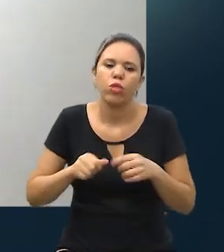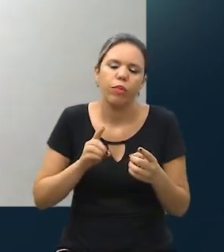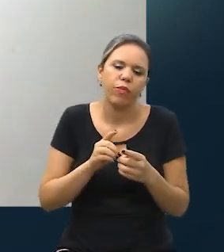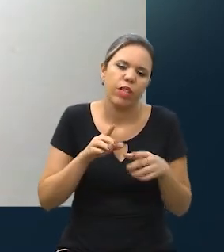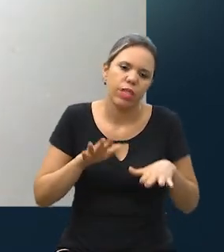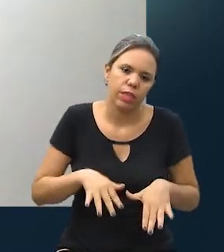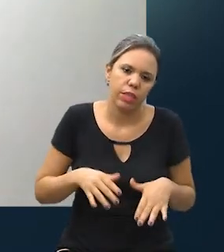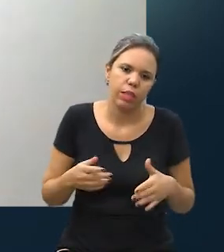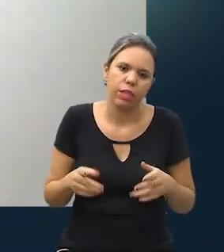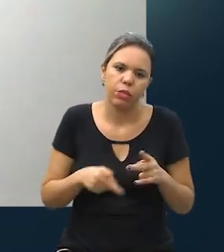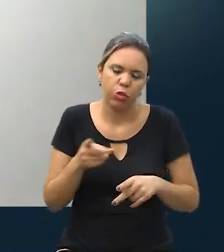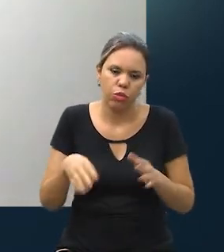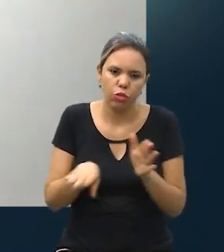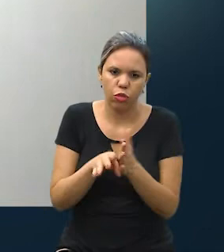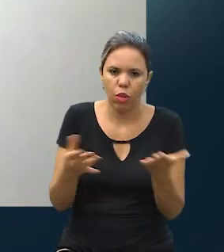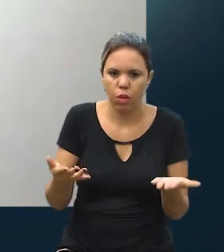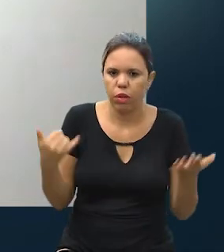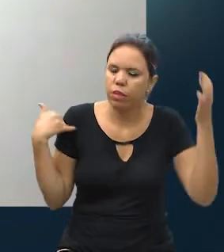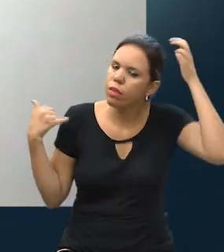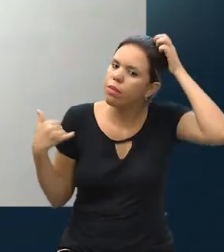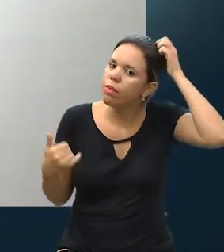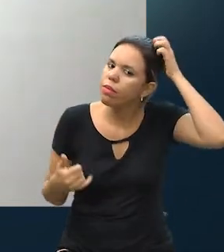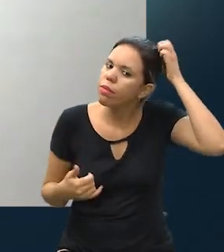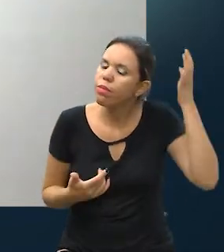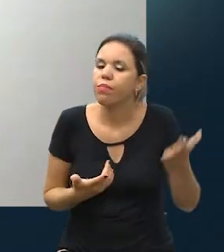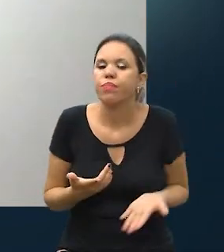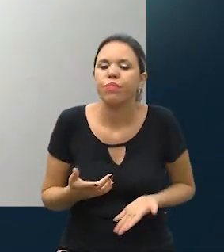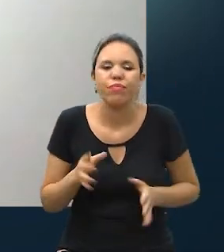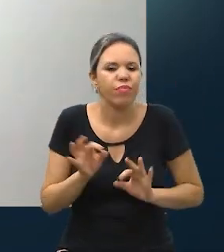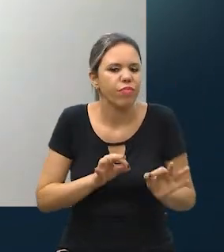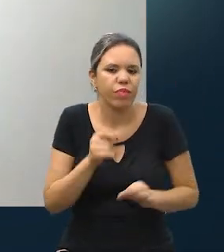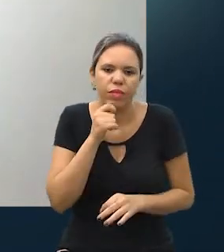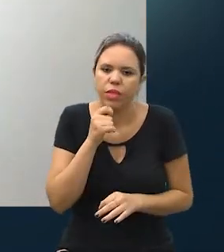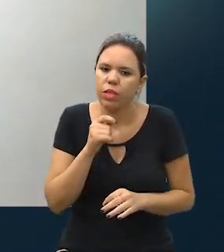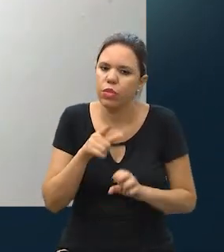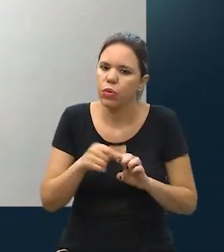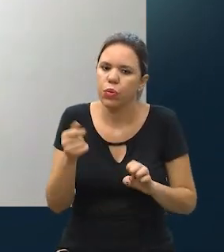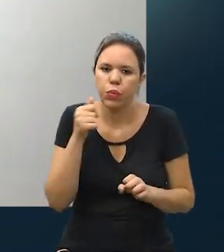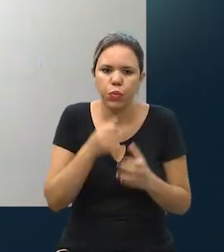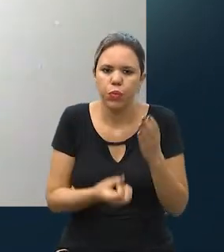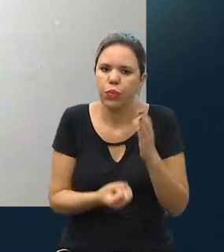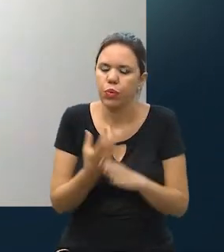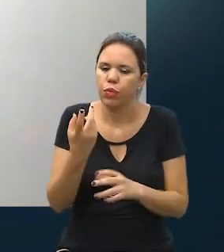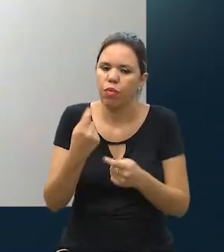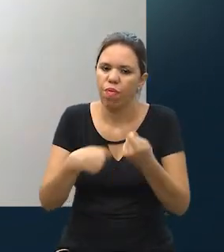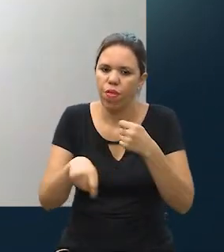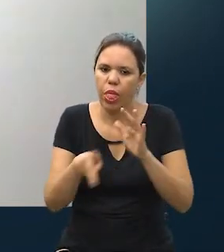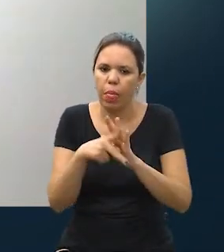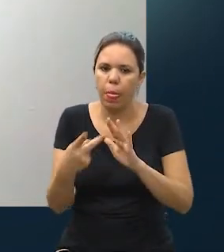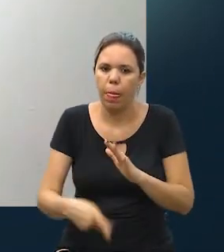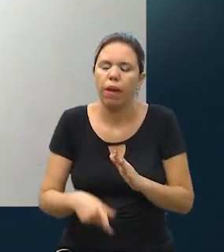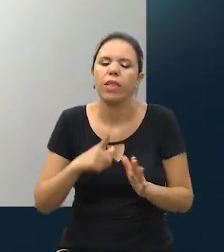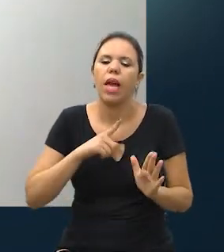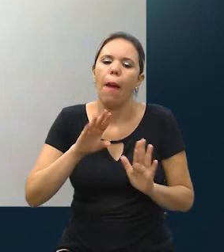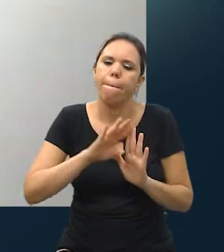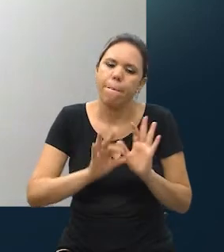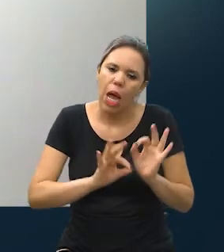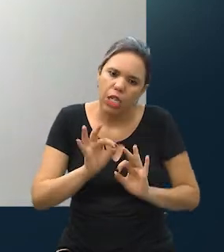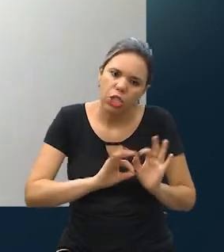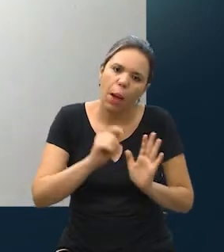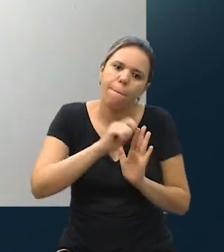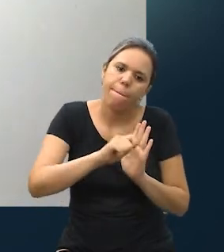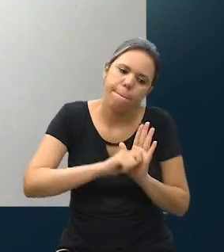pelo menos essa geração que chegou na maturidade agora, não foi preparada para empreender. Empreender requer